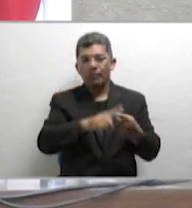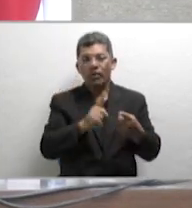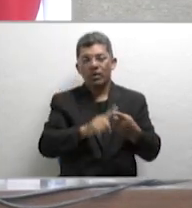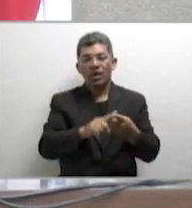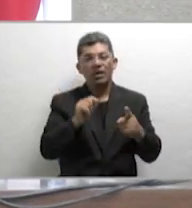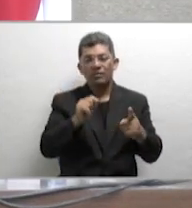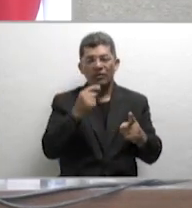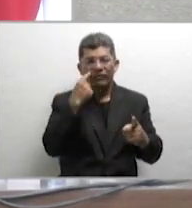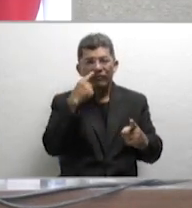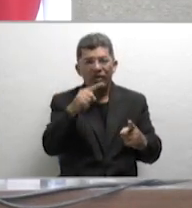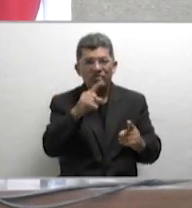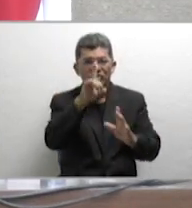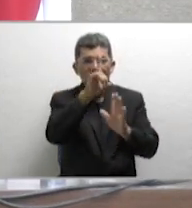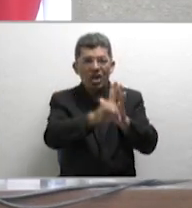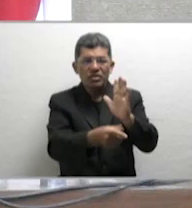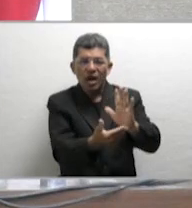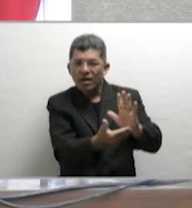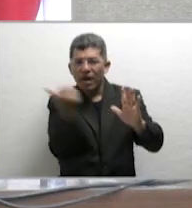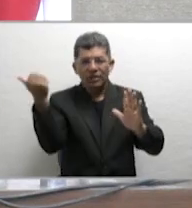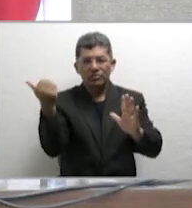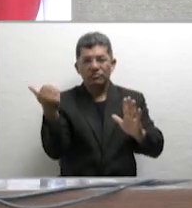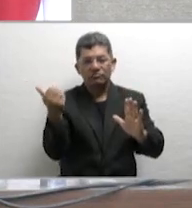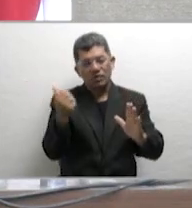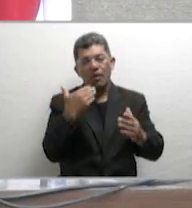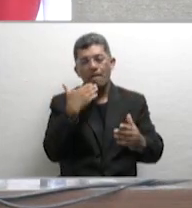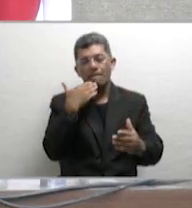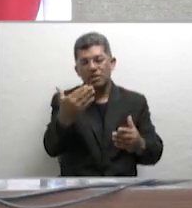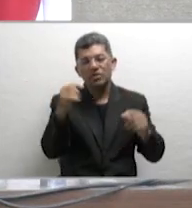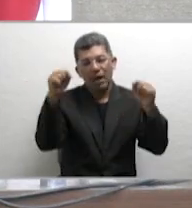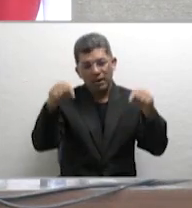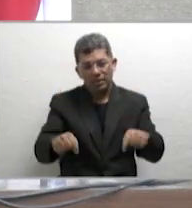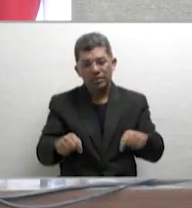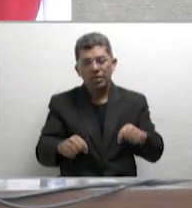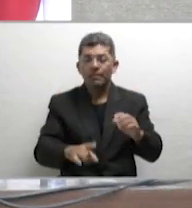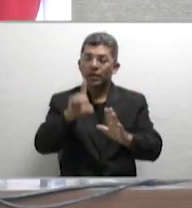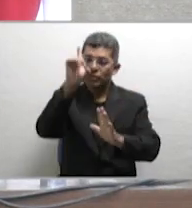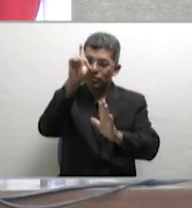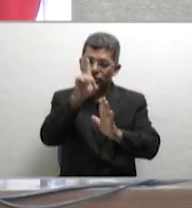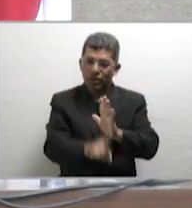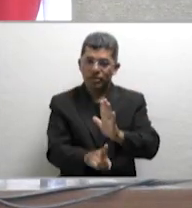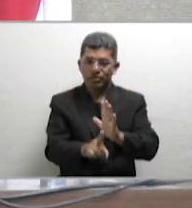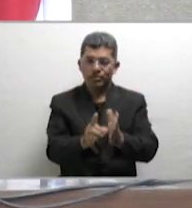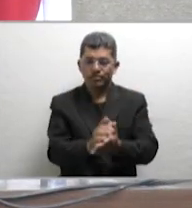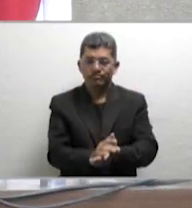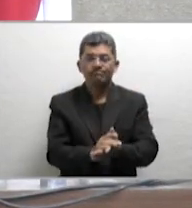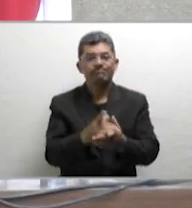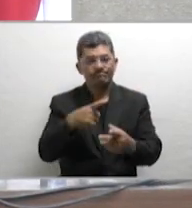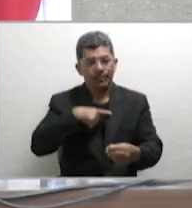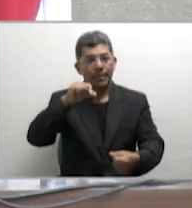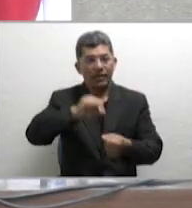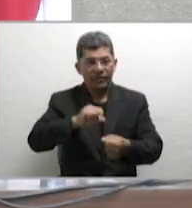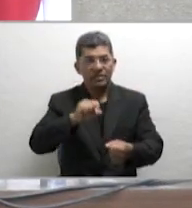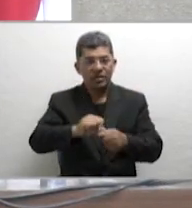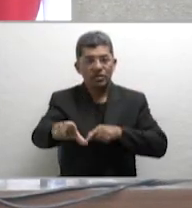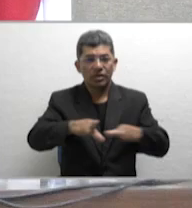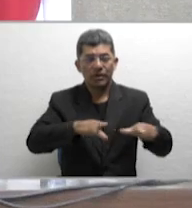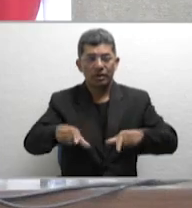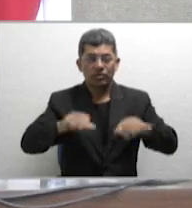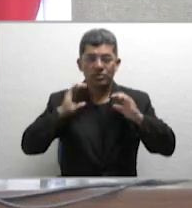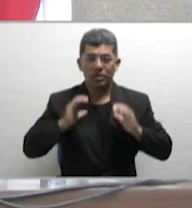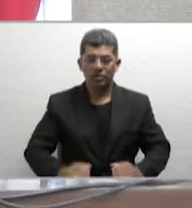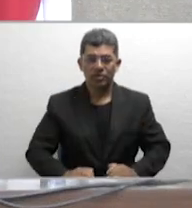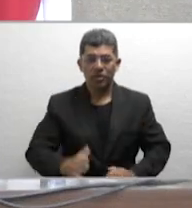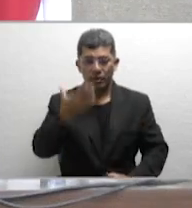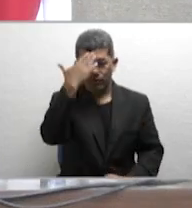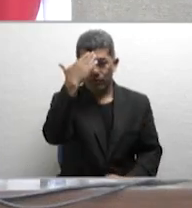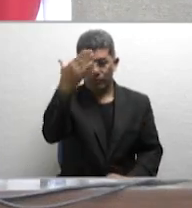direito violado. E nós estamos clamando aqui pelo nosso direito de exercer a nossa cidadania.